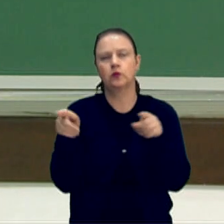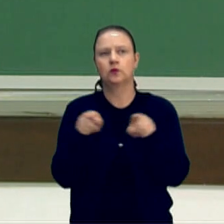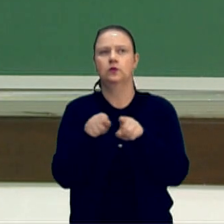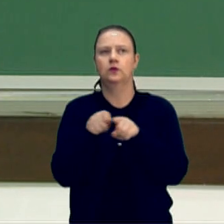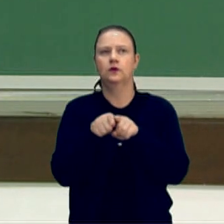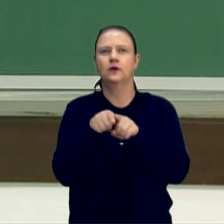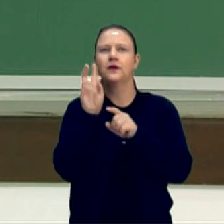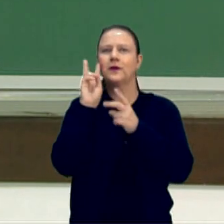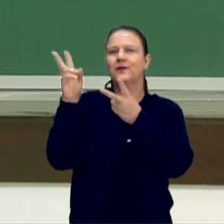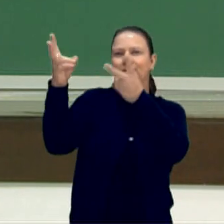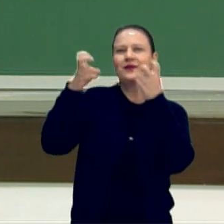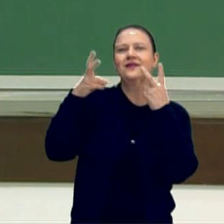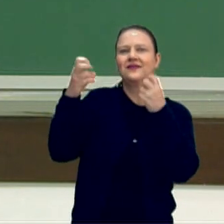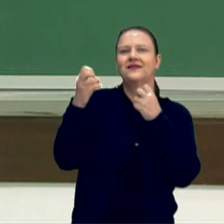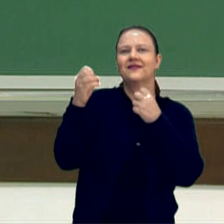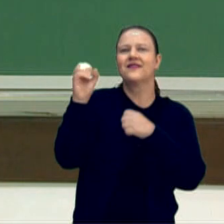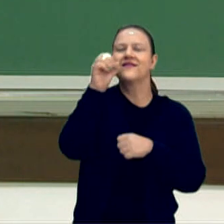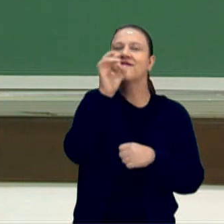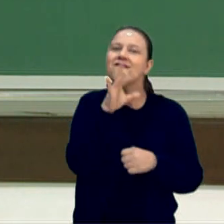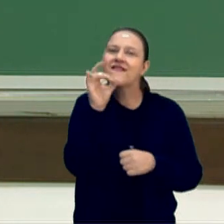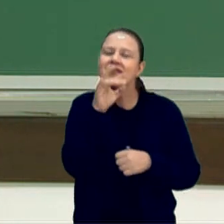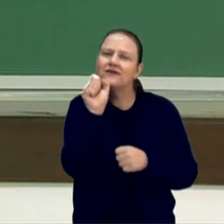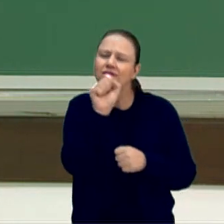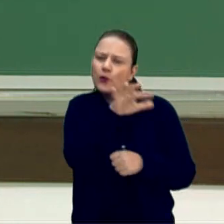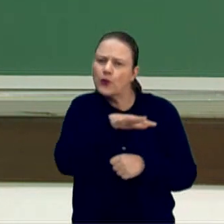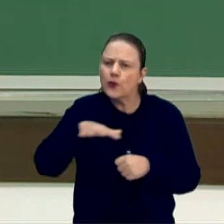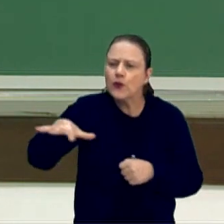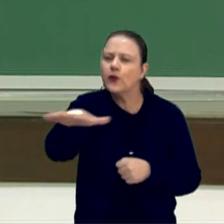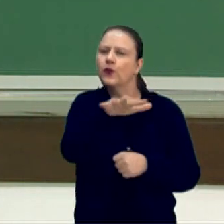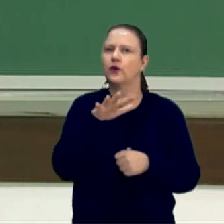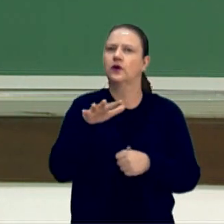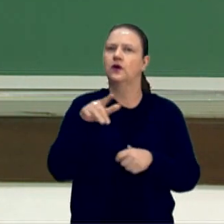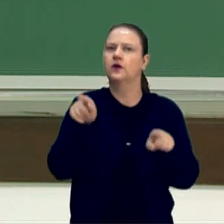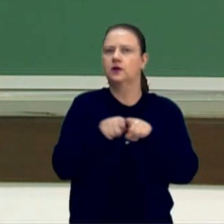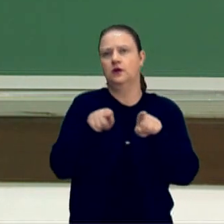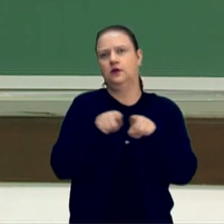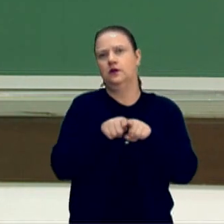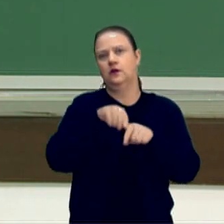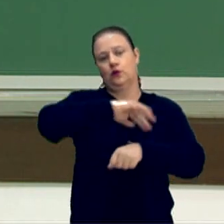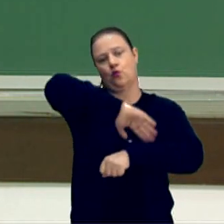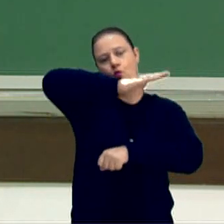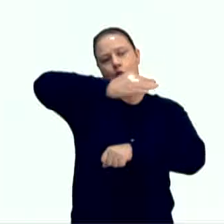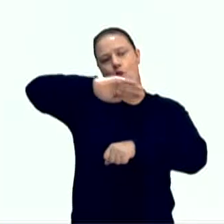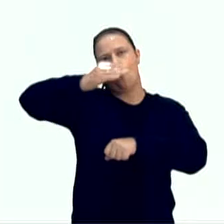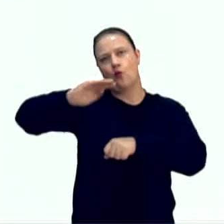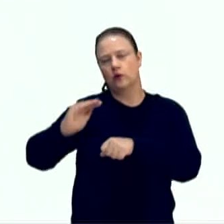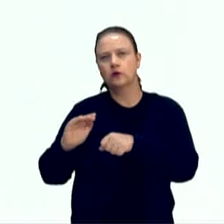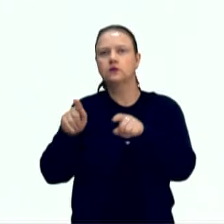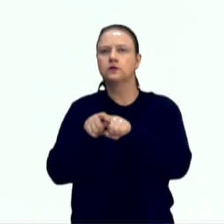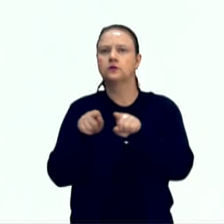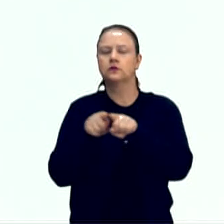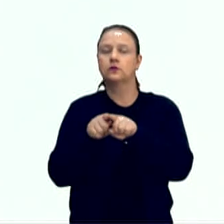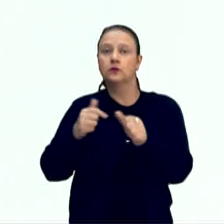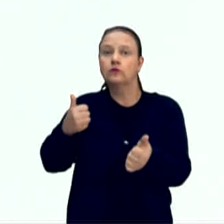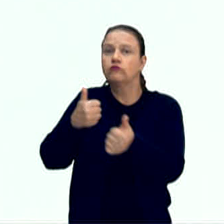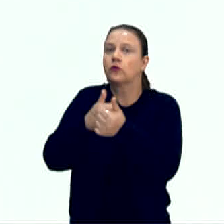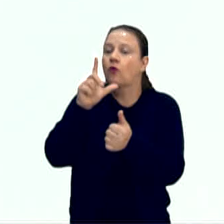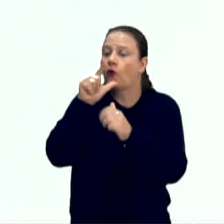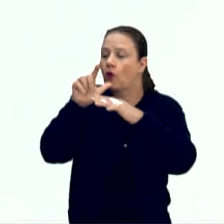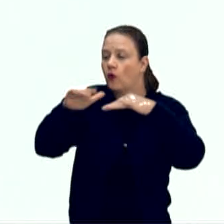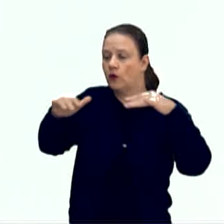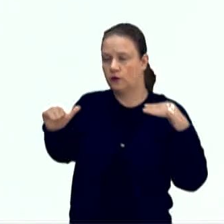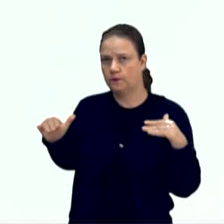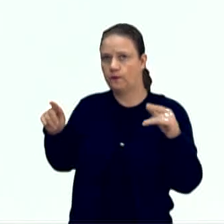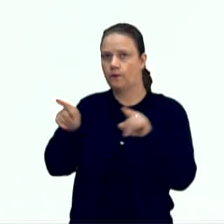que área verde grande que você tem aqui nesse mapa, por exemplo, são as planícies litorâneas. E o relevo mesmo de